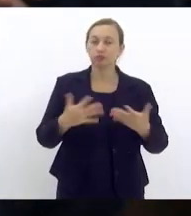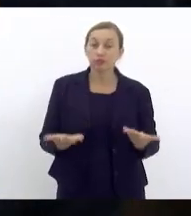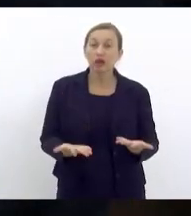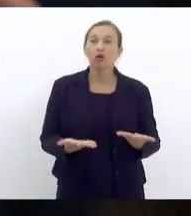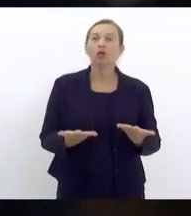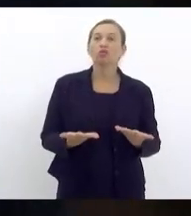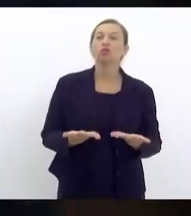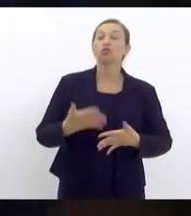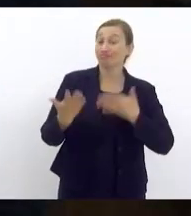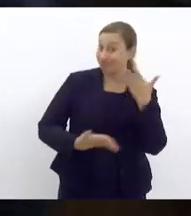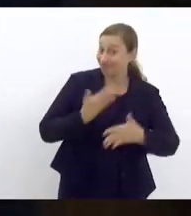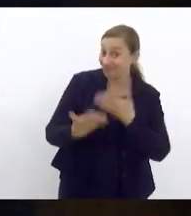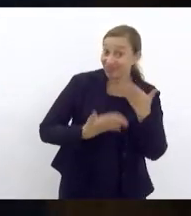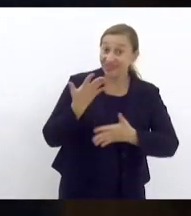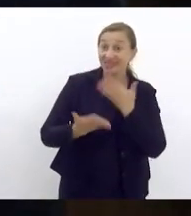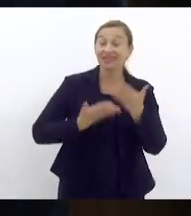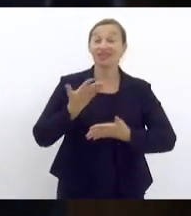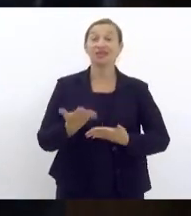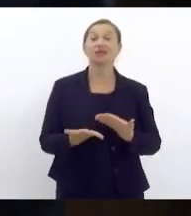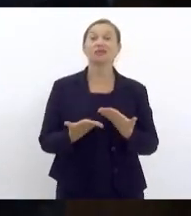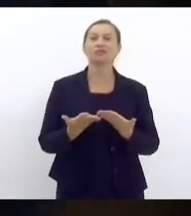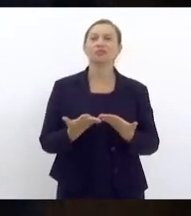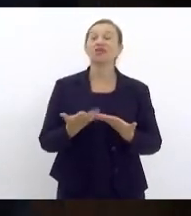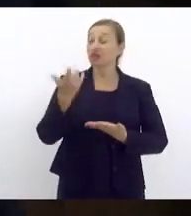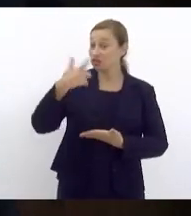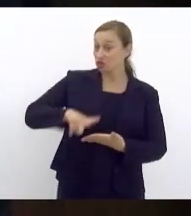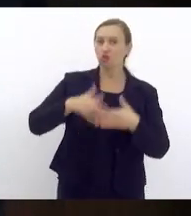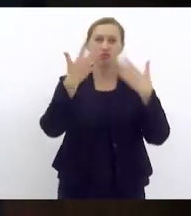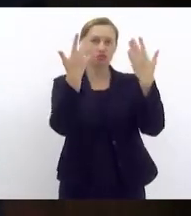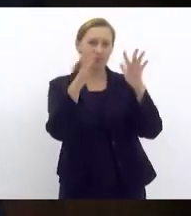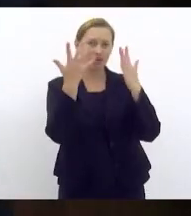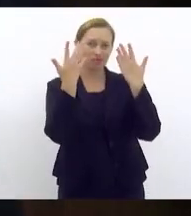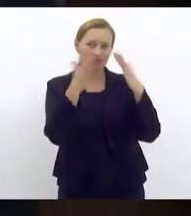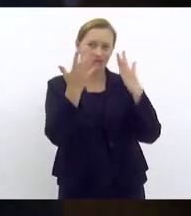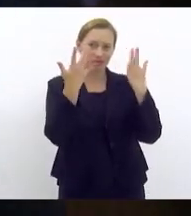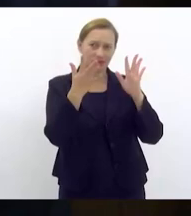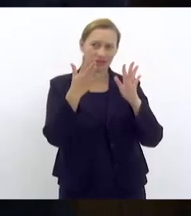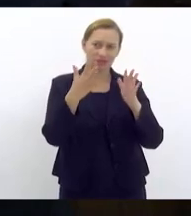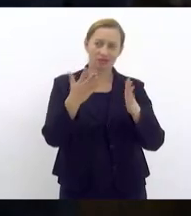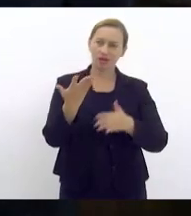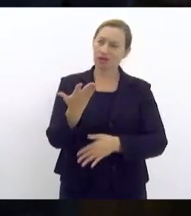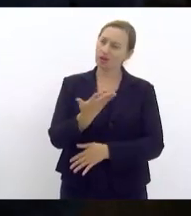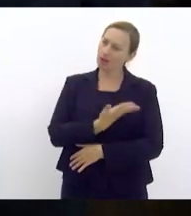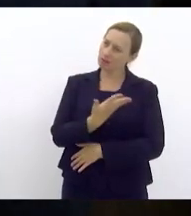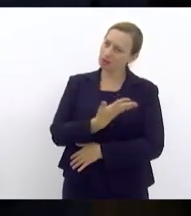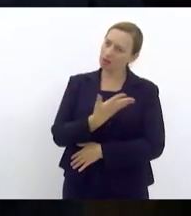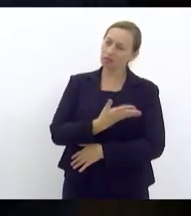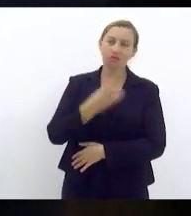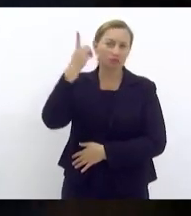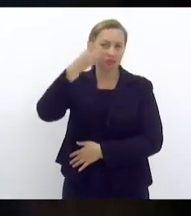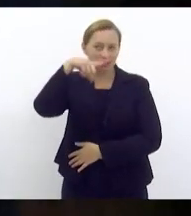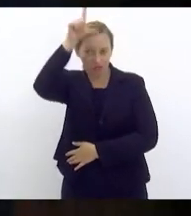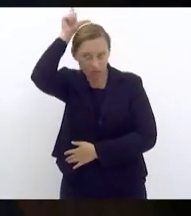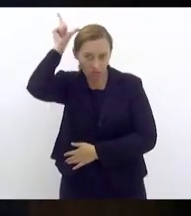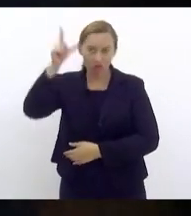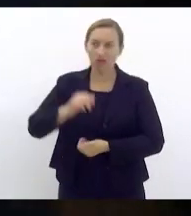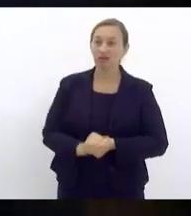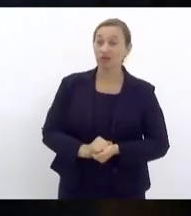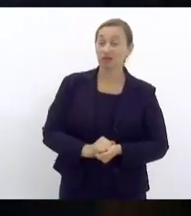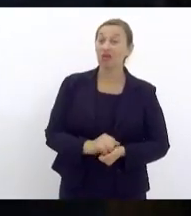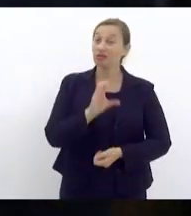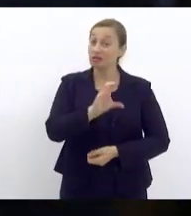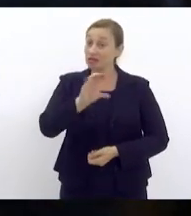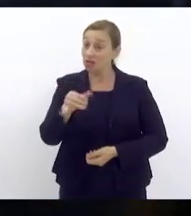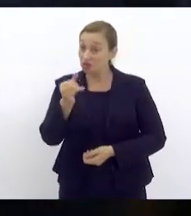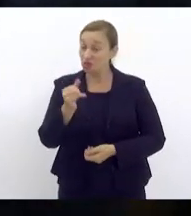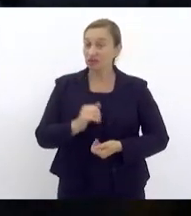com muita alegria e mais uma vez parabenizando o meu querido amigo deputado Municipal o parecer